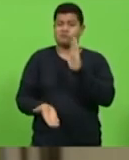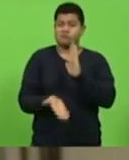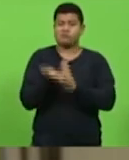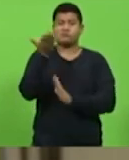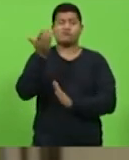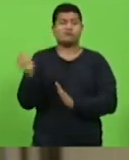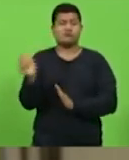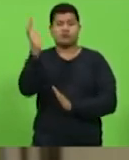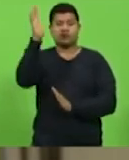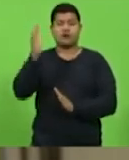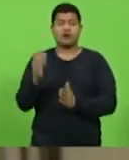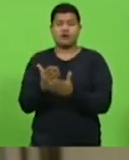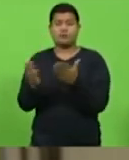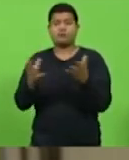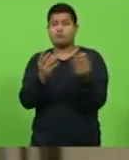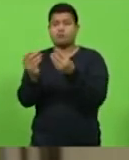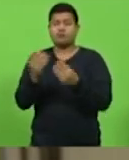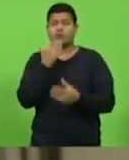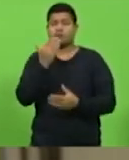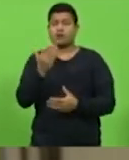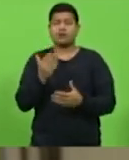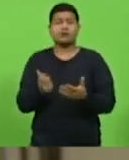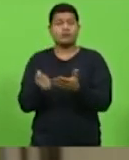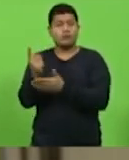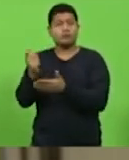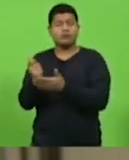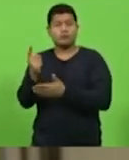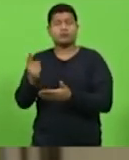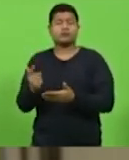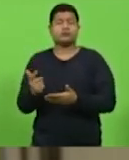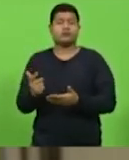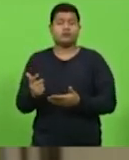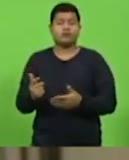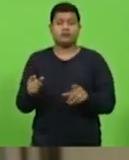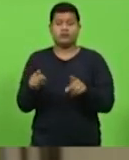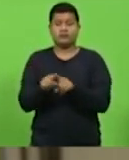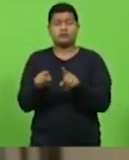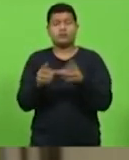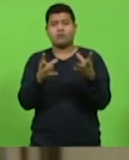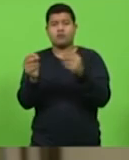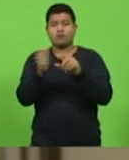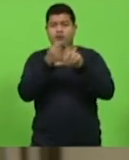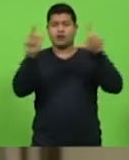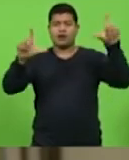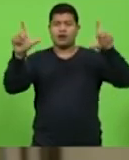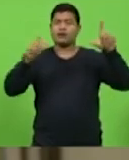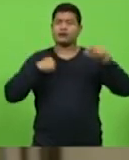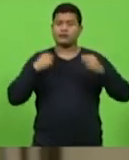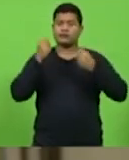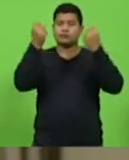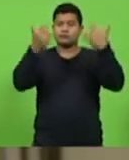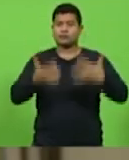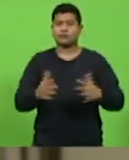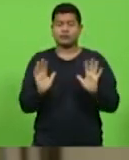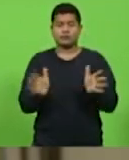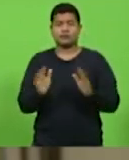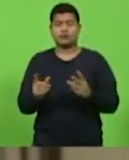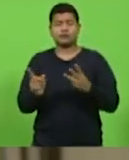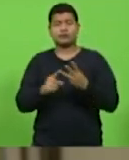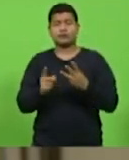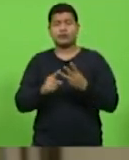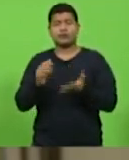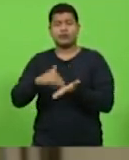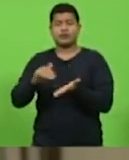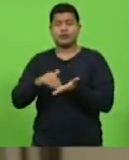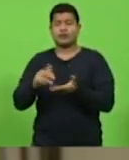pela grande demanda internacional, conforme amplamente divulgado pela imprensa. 3. Que a Secretaria de Estado